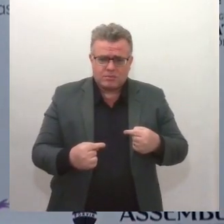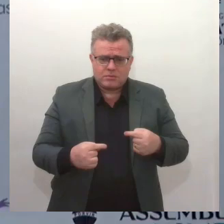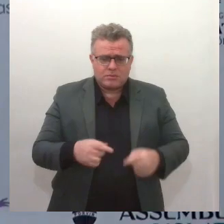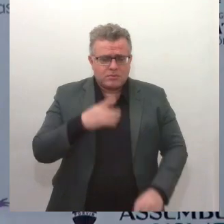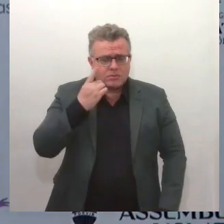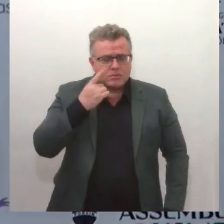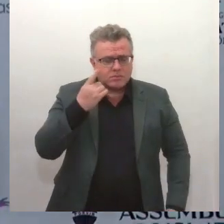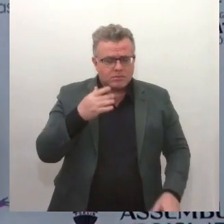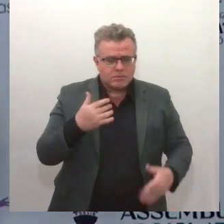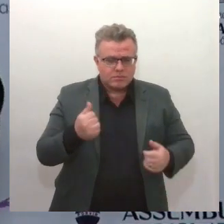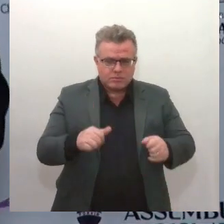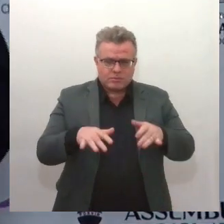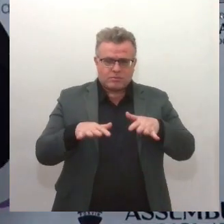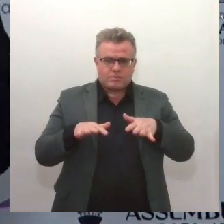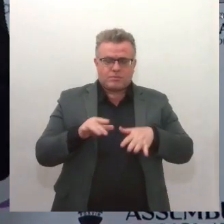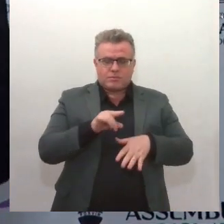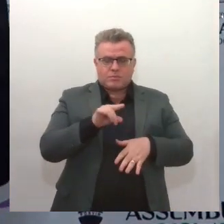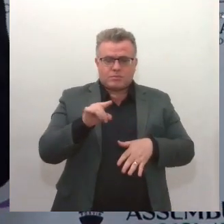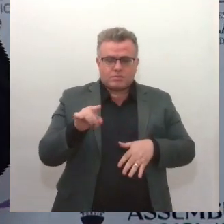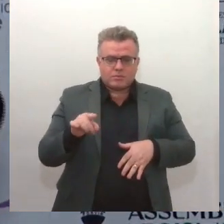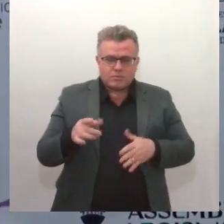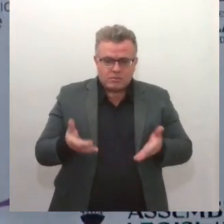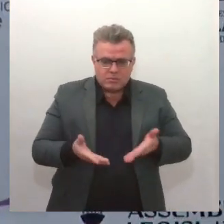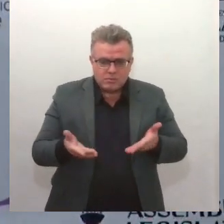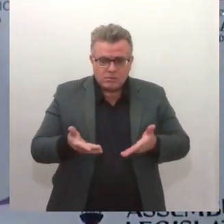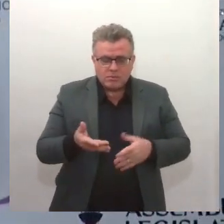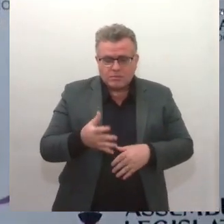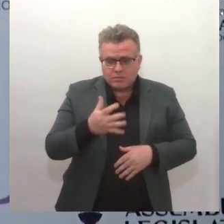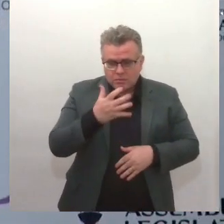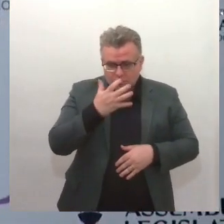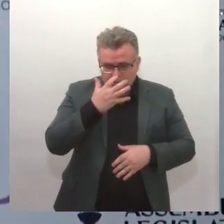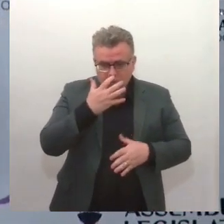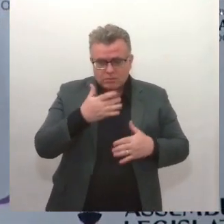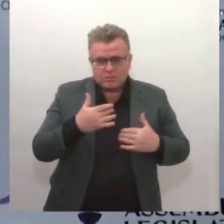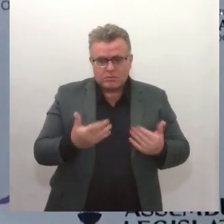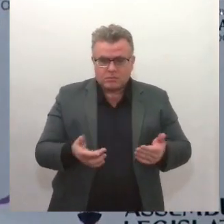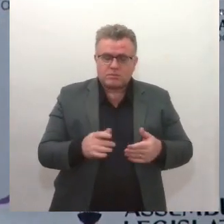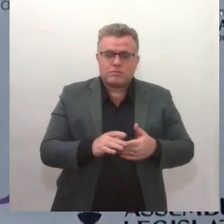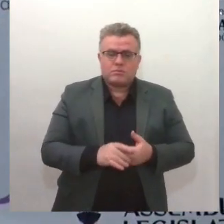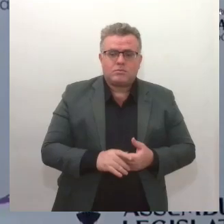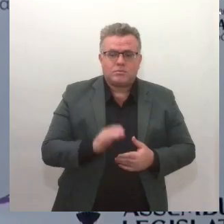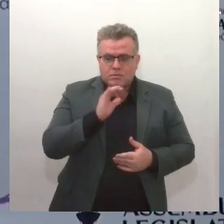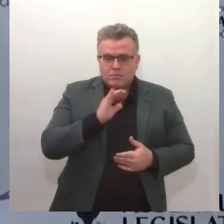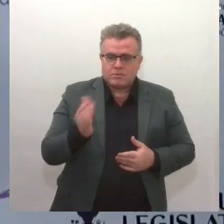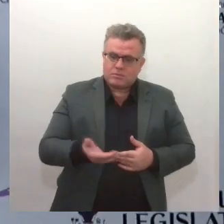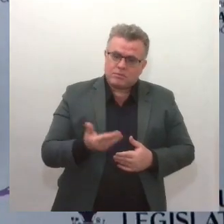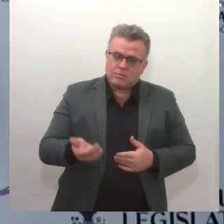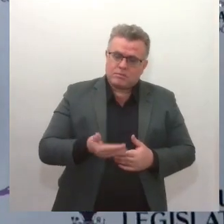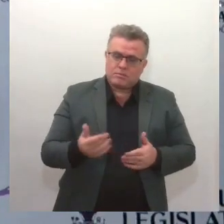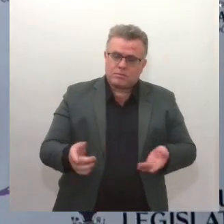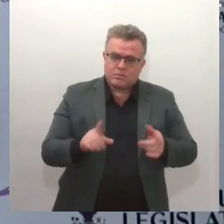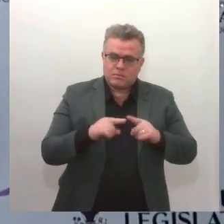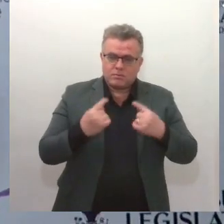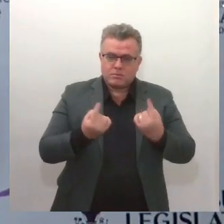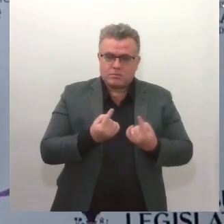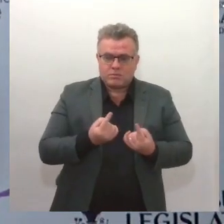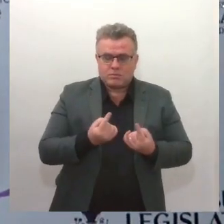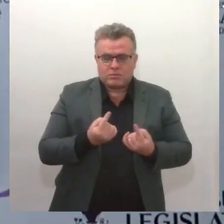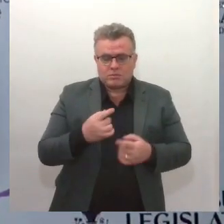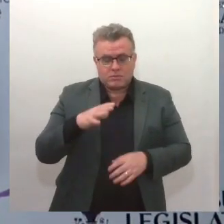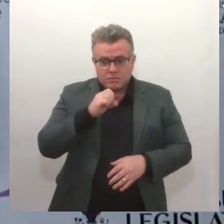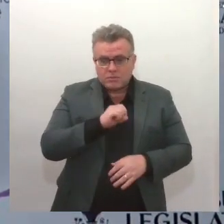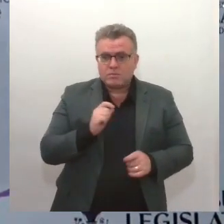acompanha a partir de agora, a gente já começa em ritmo acelerado, hoje uma sessão bastante movimentada e a gente chama